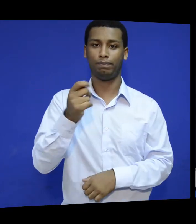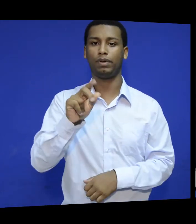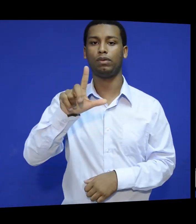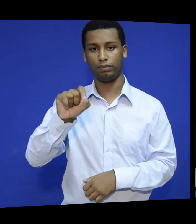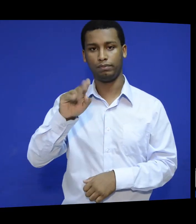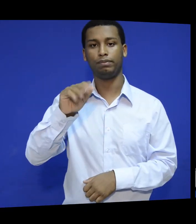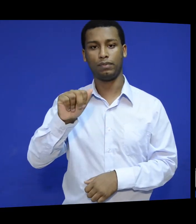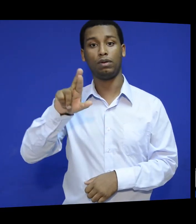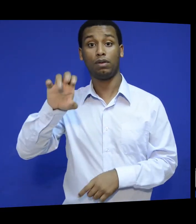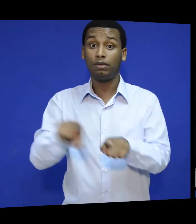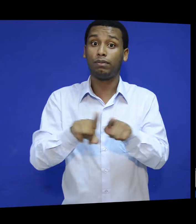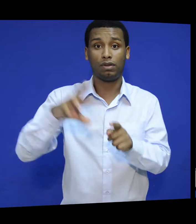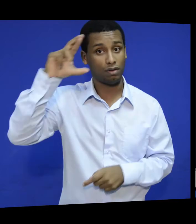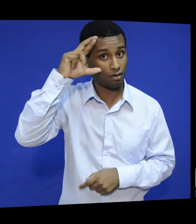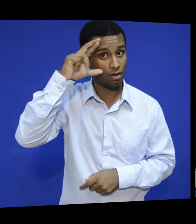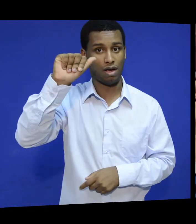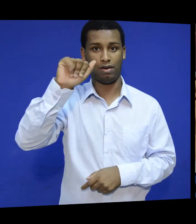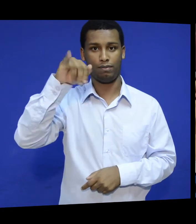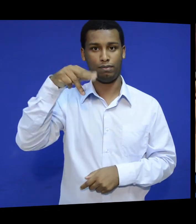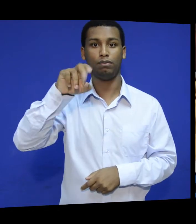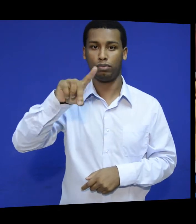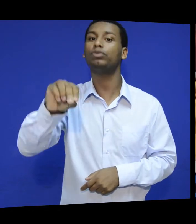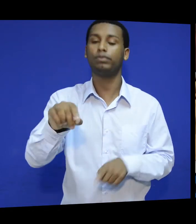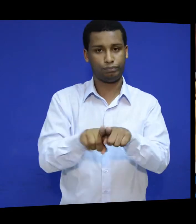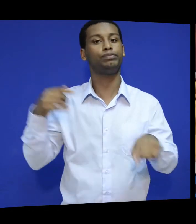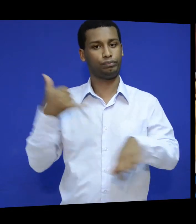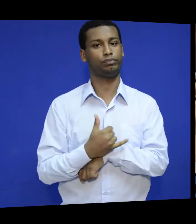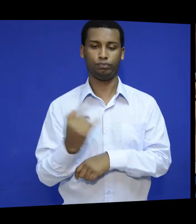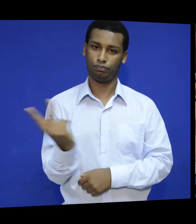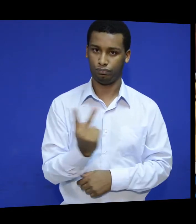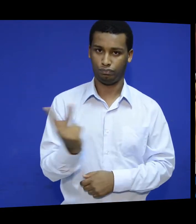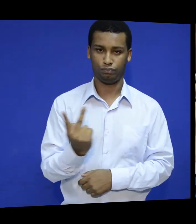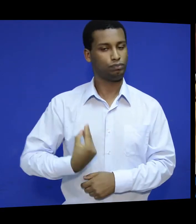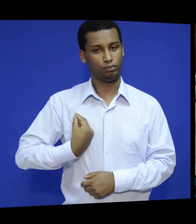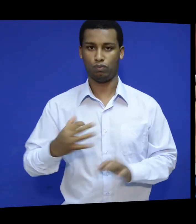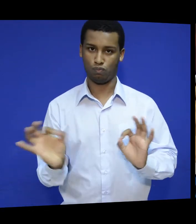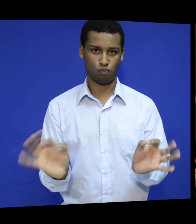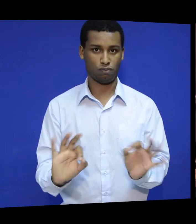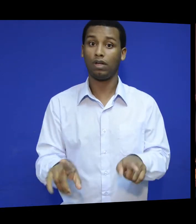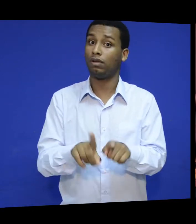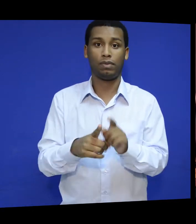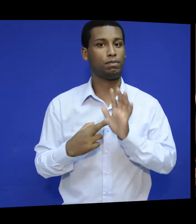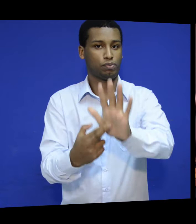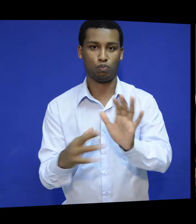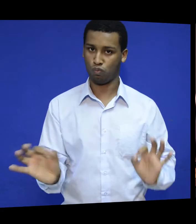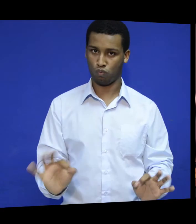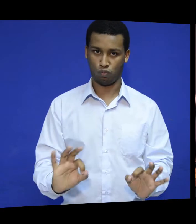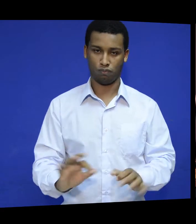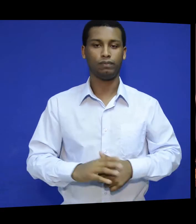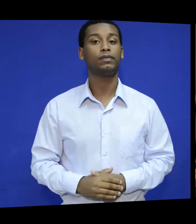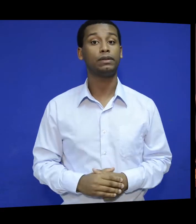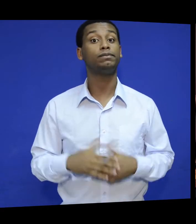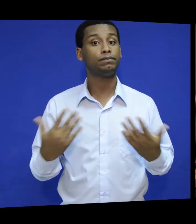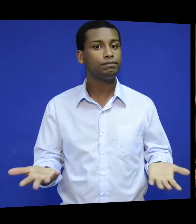da coligação Muda Brasil, Muda Santa Catarina, e Raimundo Colombo, da coligação Santa Catarina em primeiro lugar, não participaram e